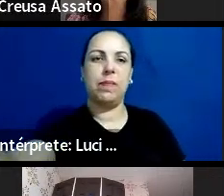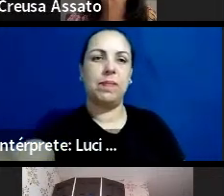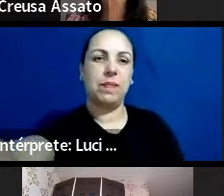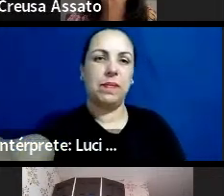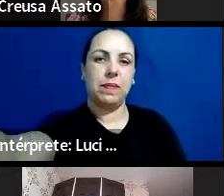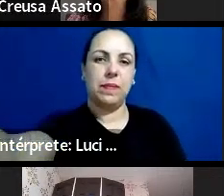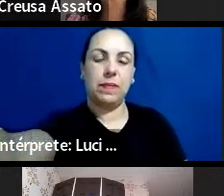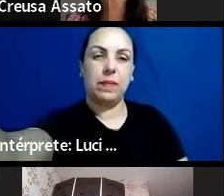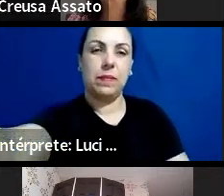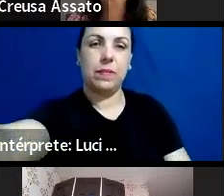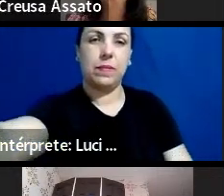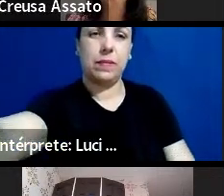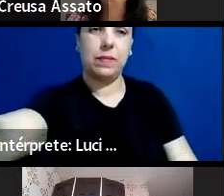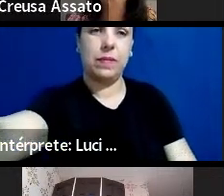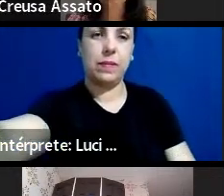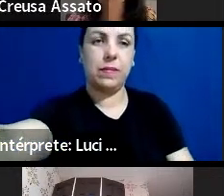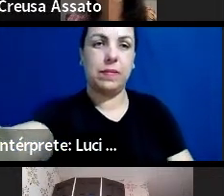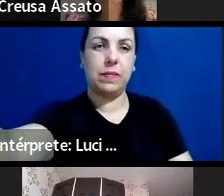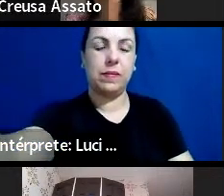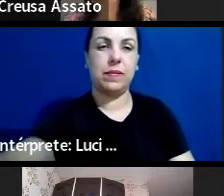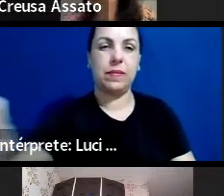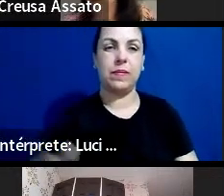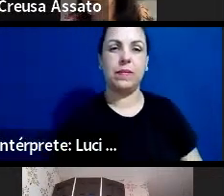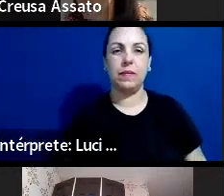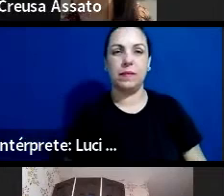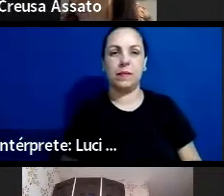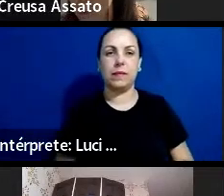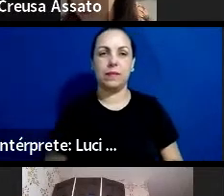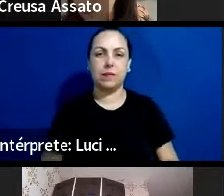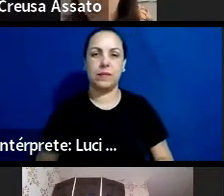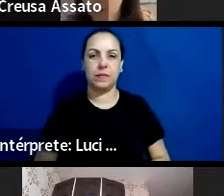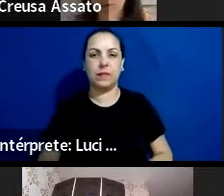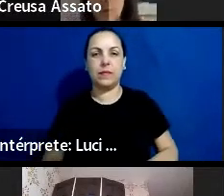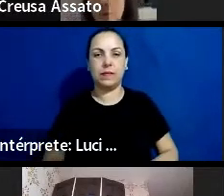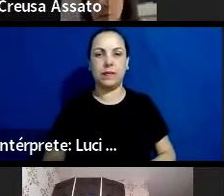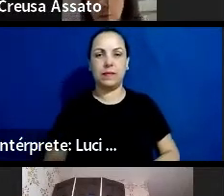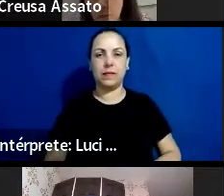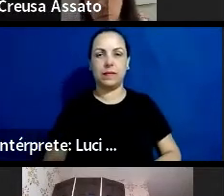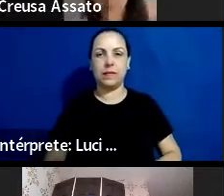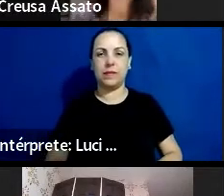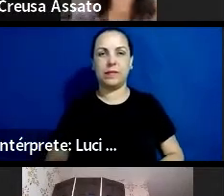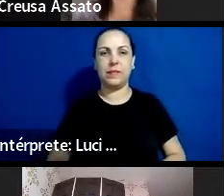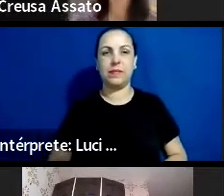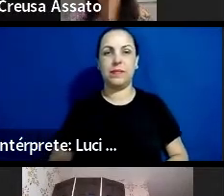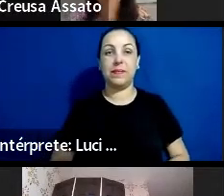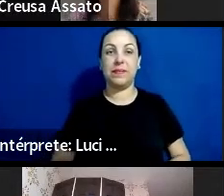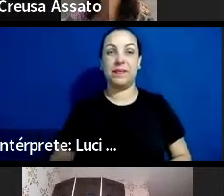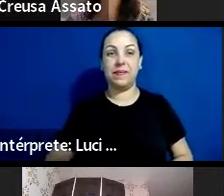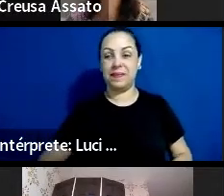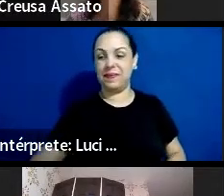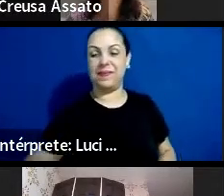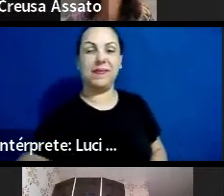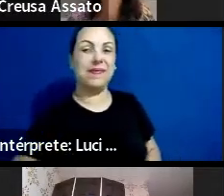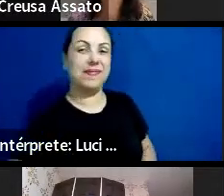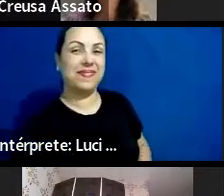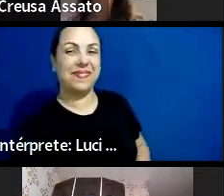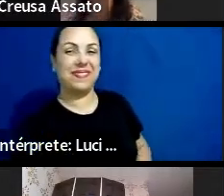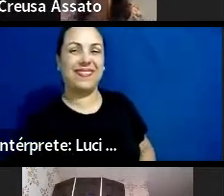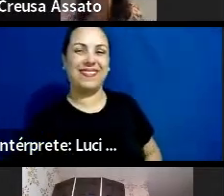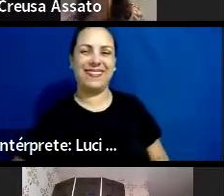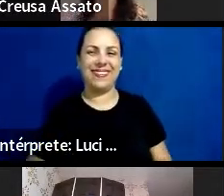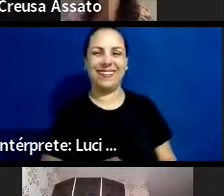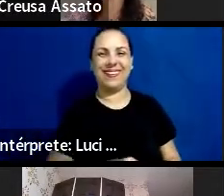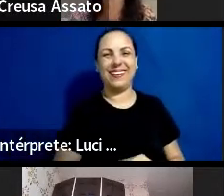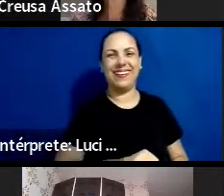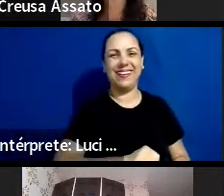Olha, aqui em Maceió tá desabando um temporal, que eu nem sei como é que ainda temos